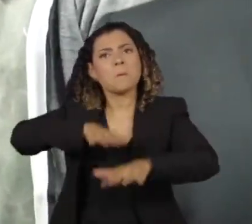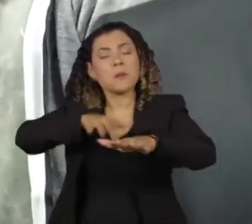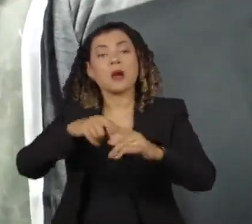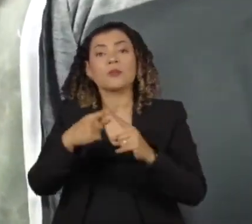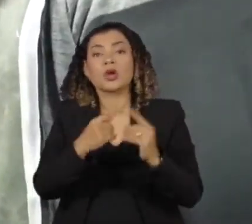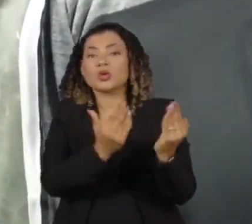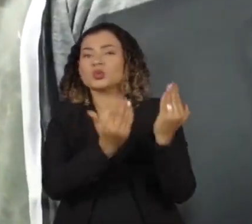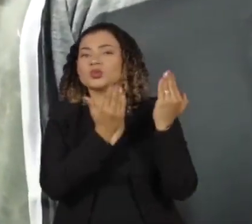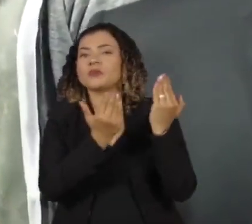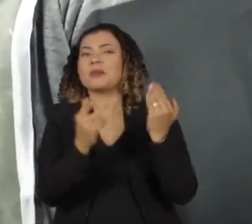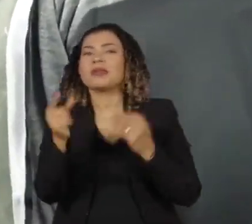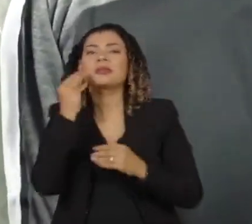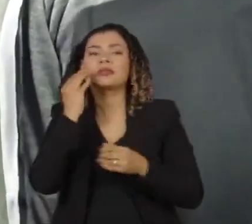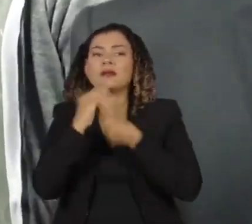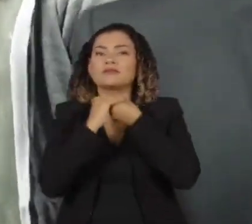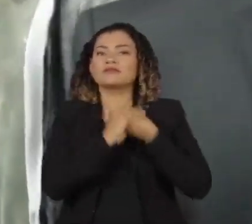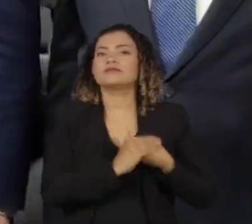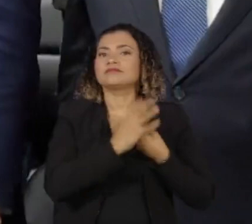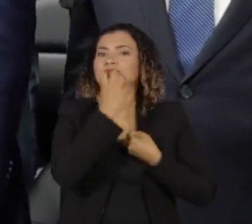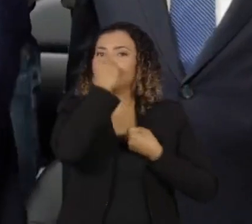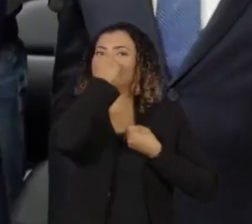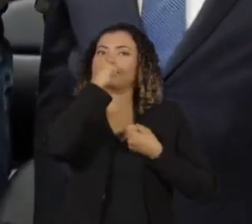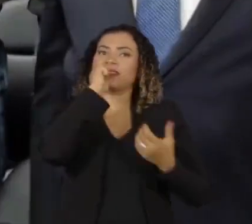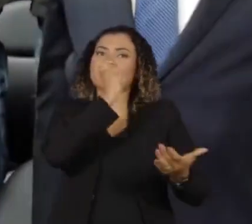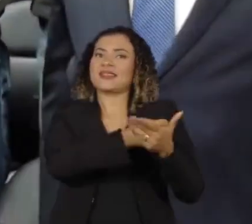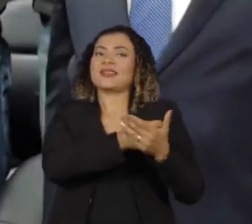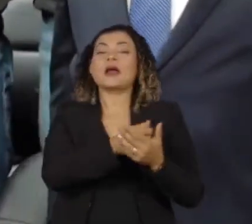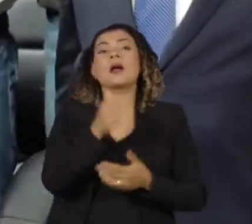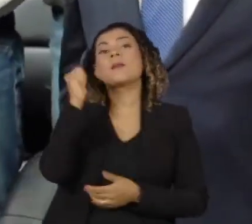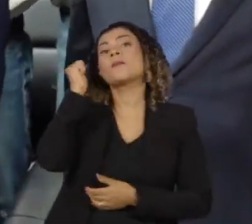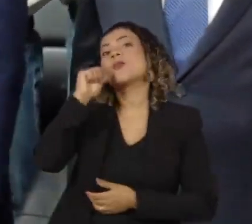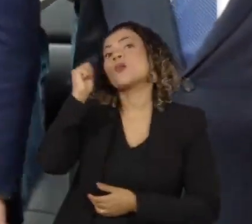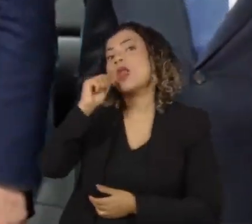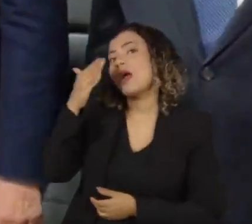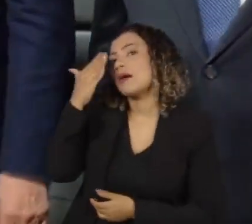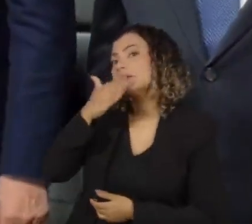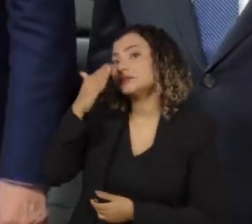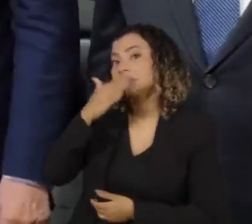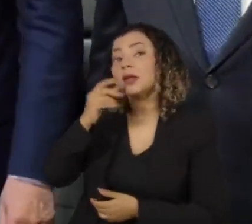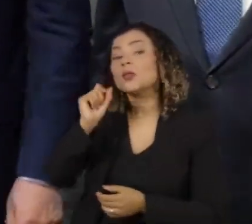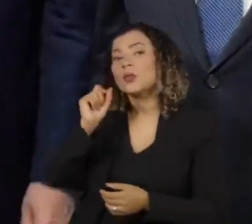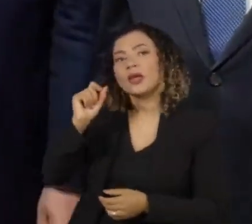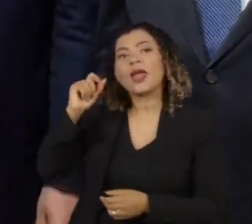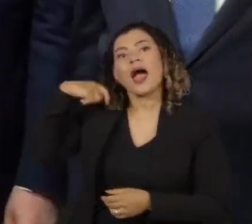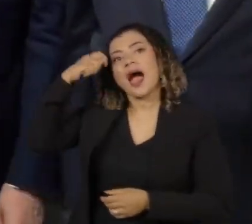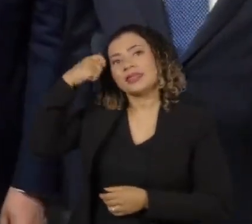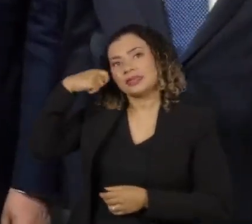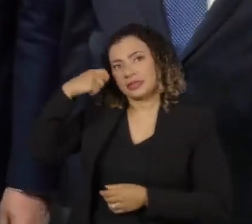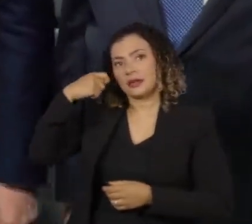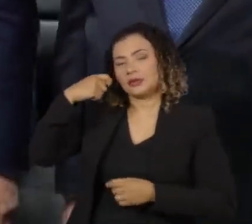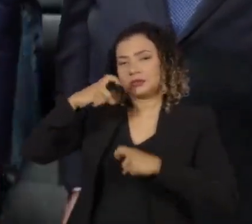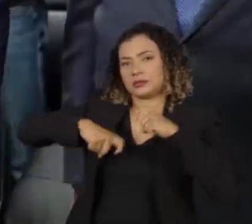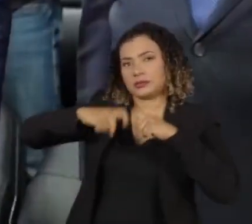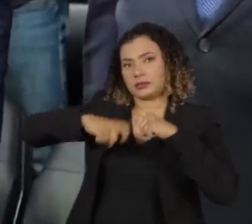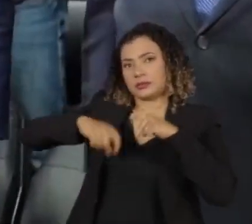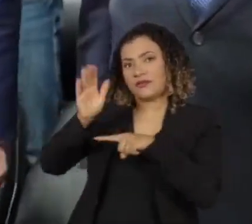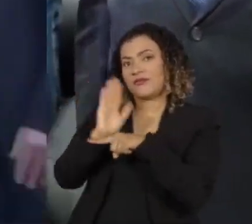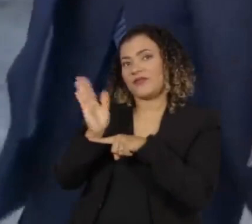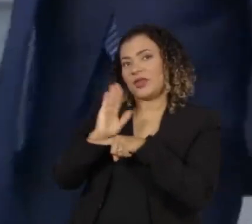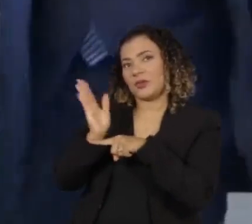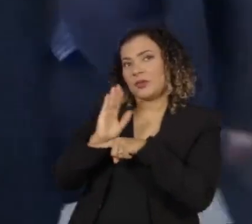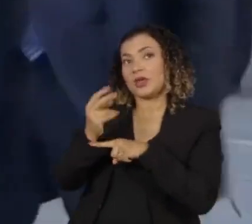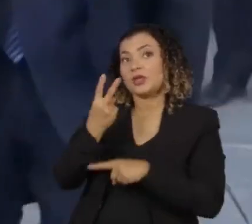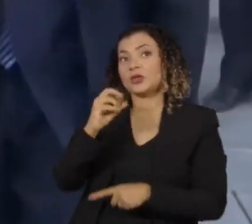suspeito de tentar calar, por meio de suborno, uma atriz pornô com quem ele teria tido relações sexuais em